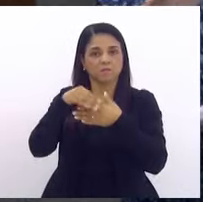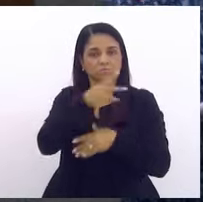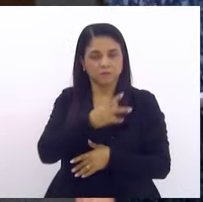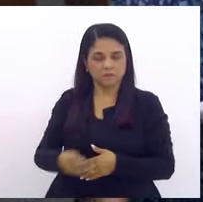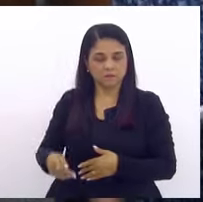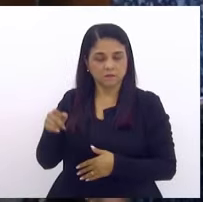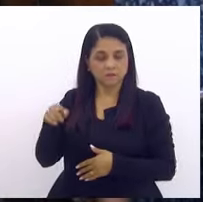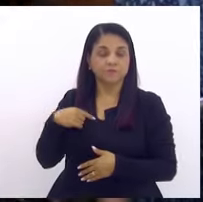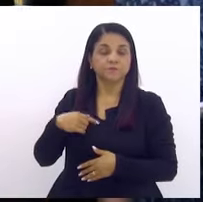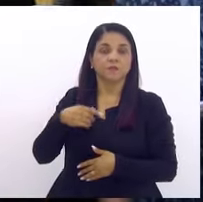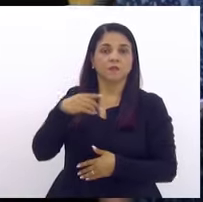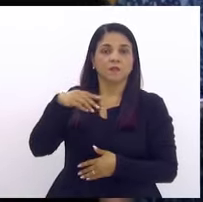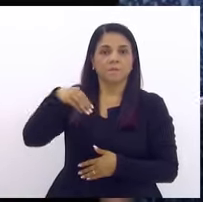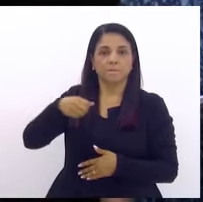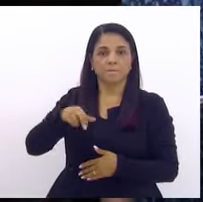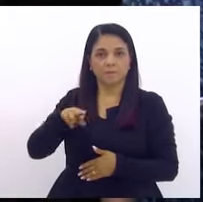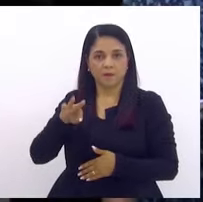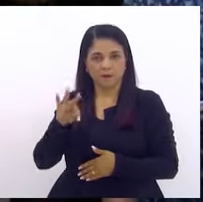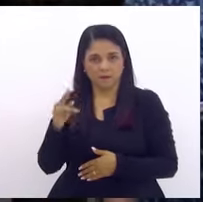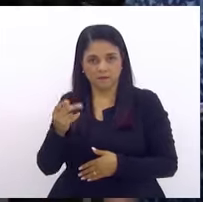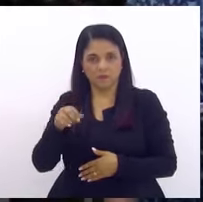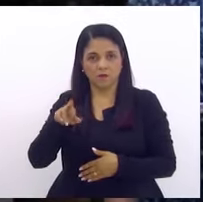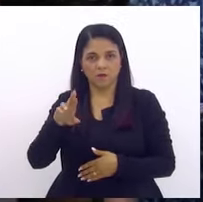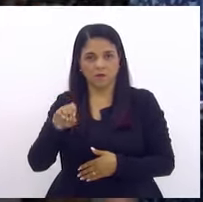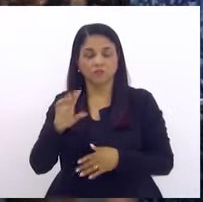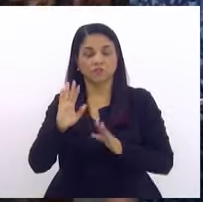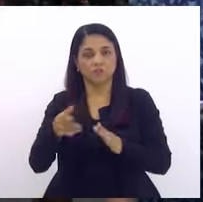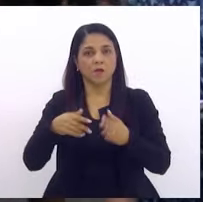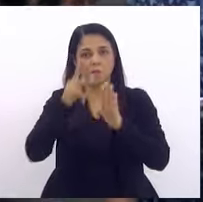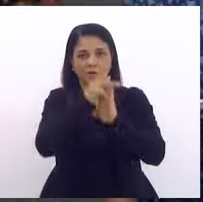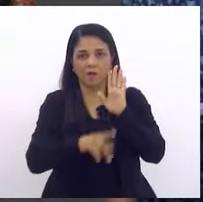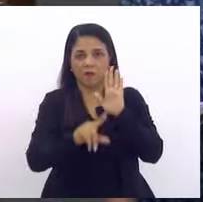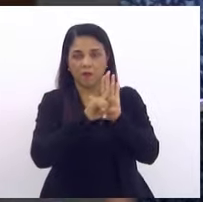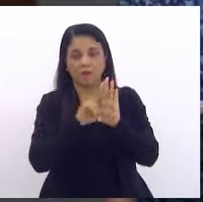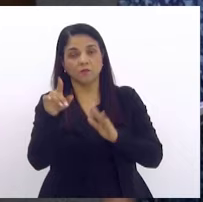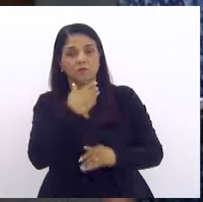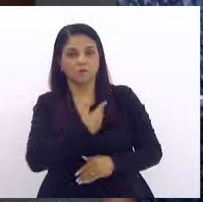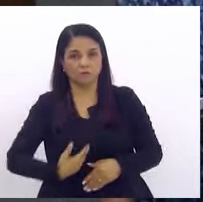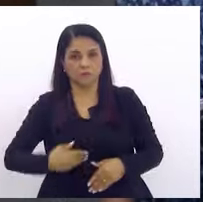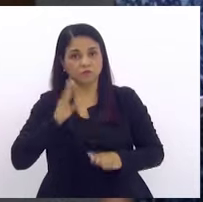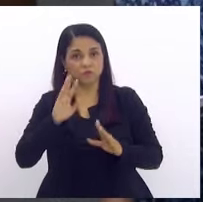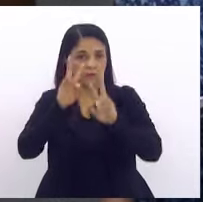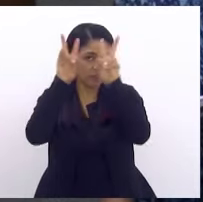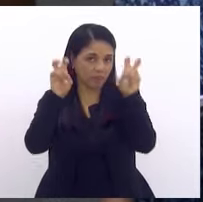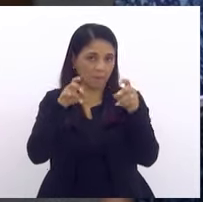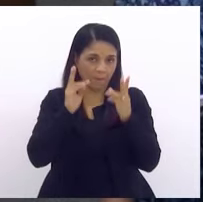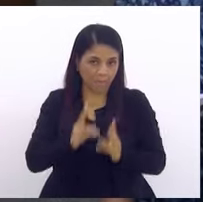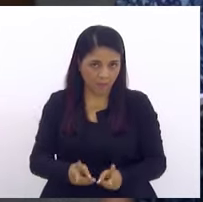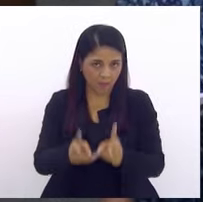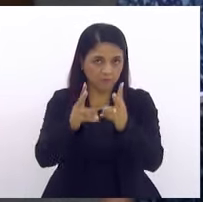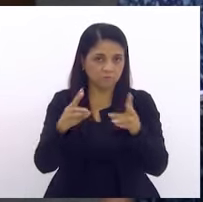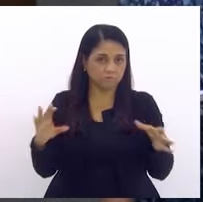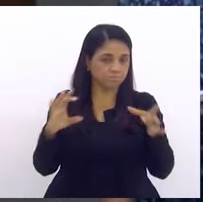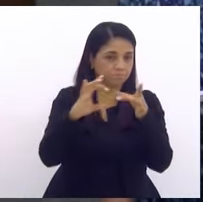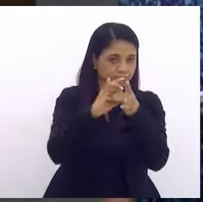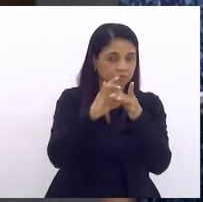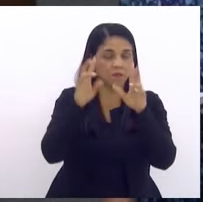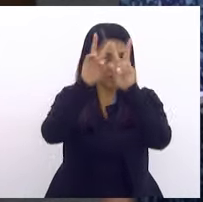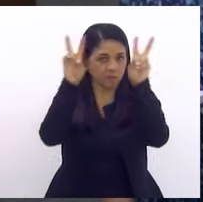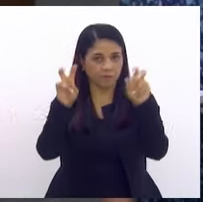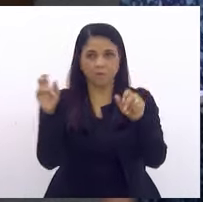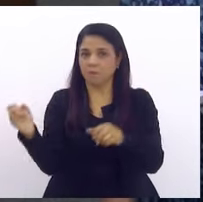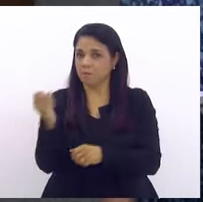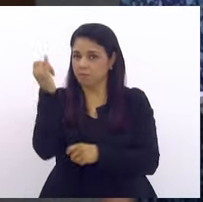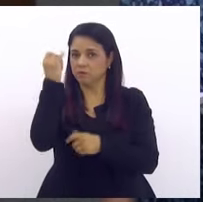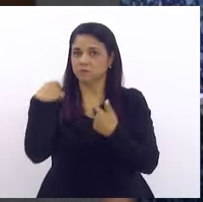já projeto de lei no governo tramitando que trata desse mesmo assunto. E a gente entende que é um tema muito importante, que a